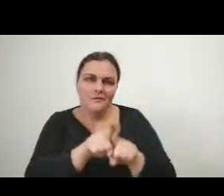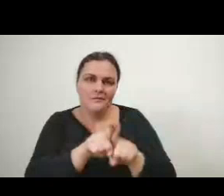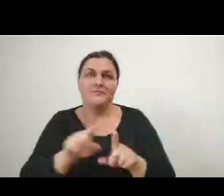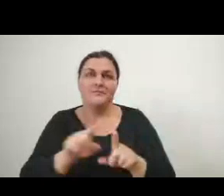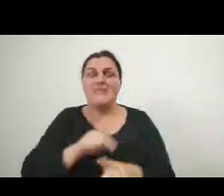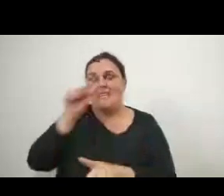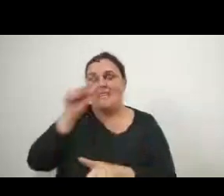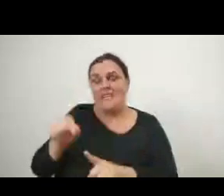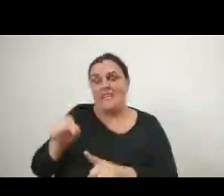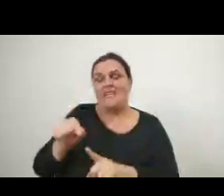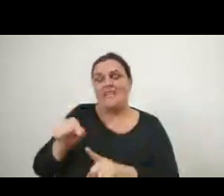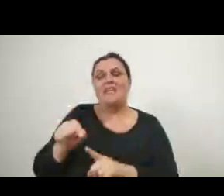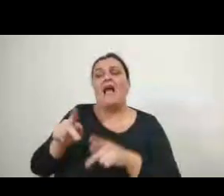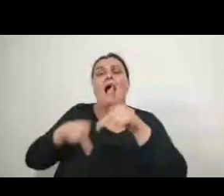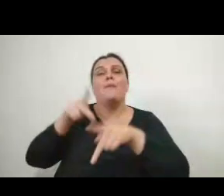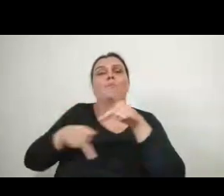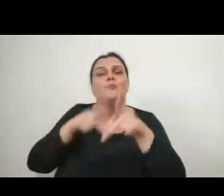vulneráveis.